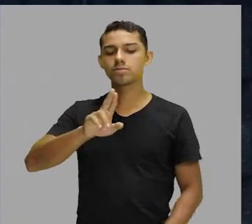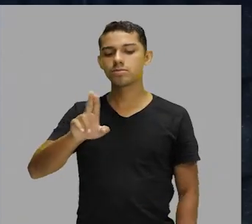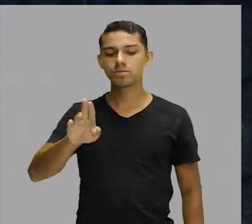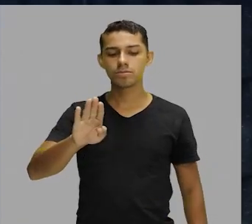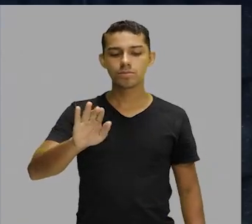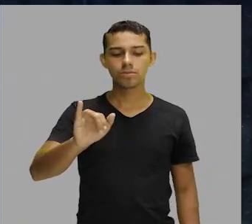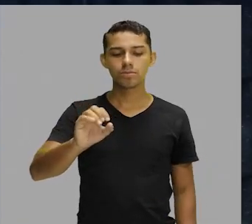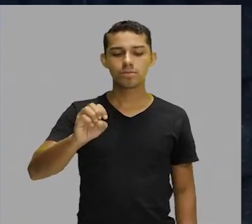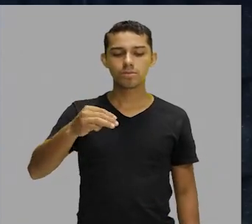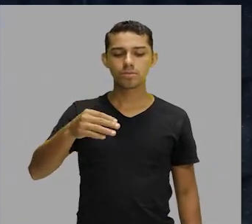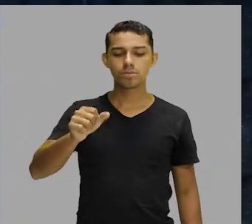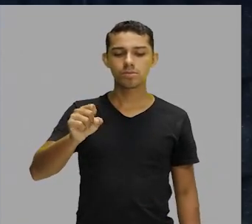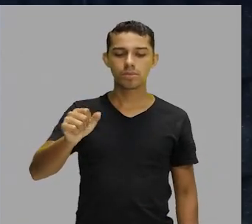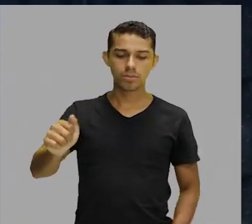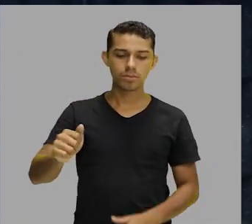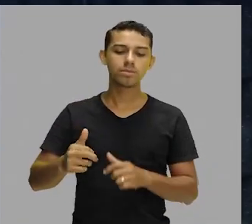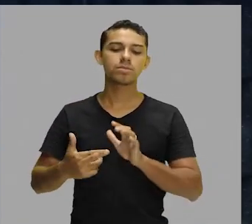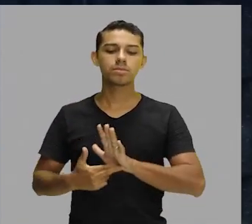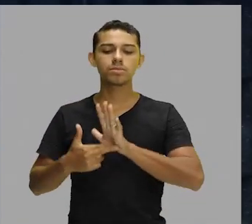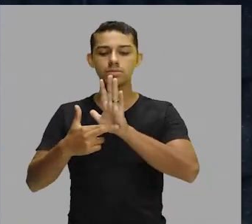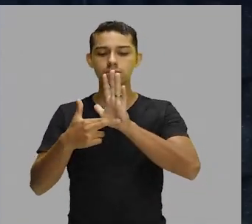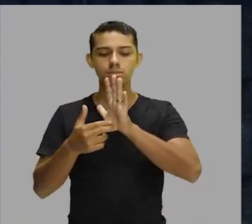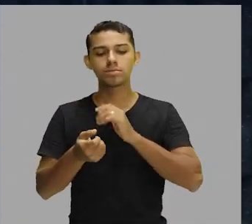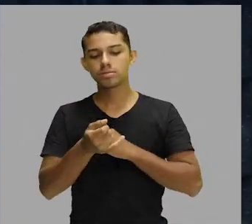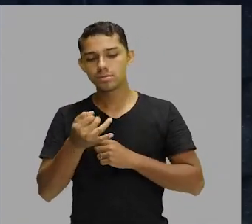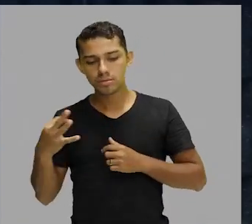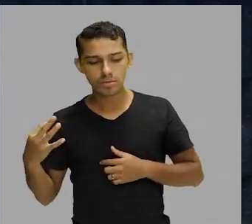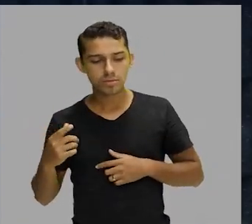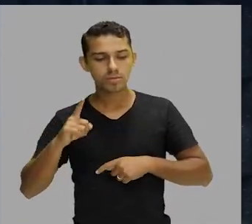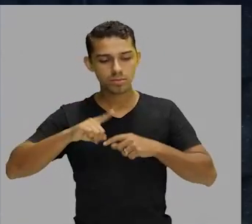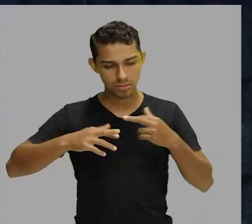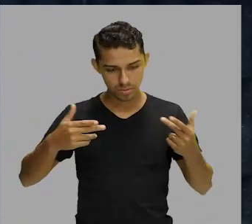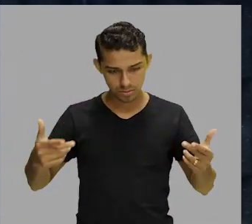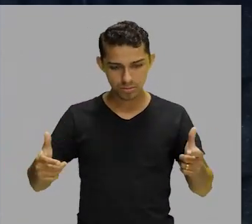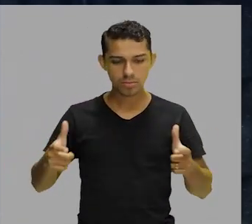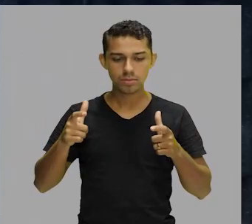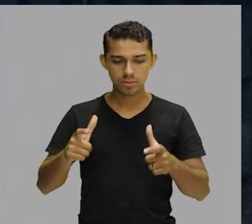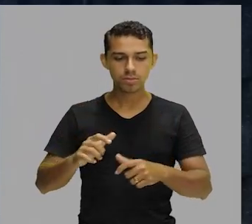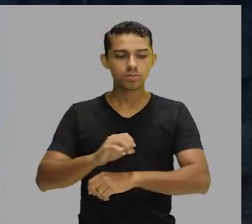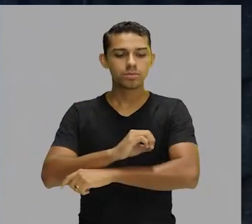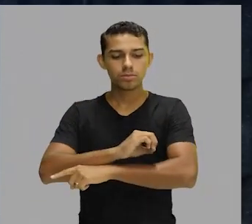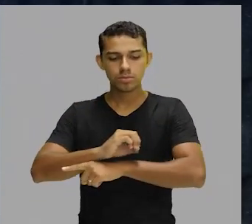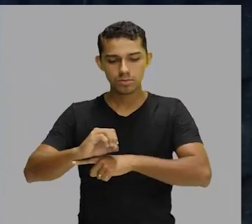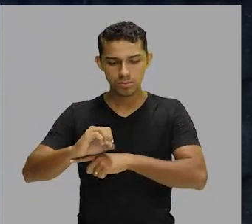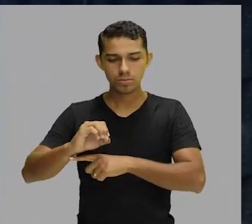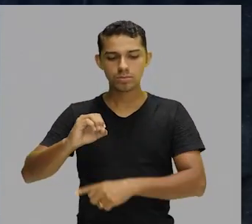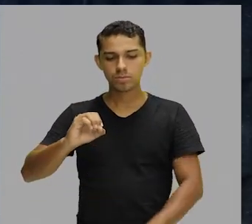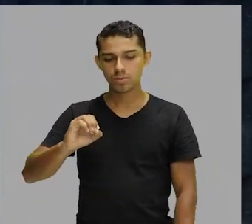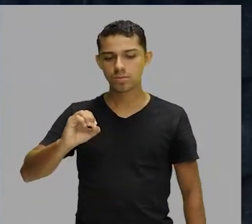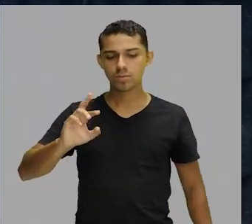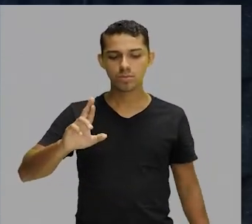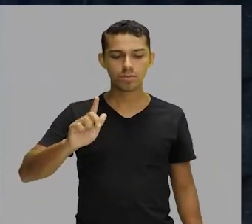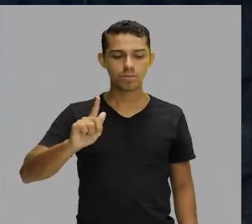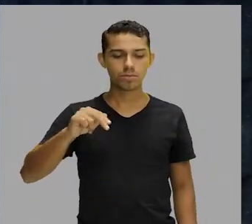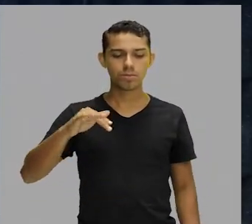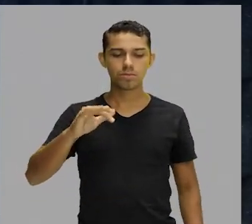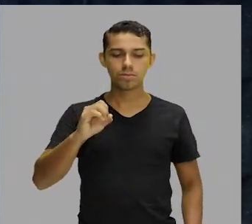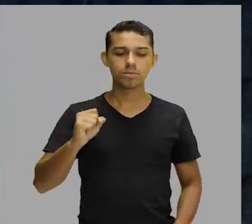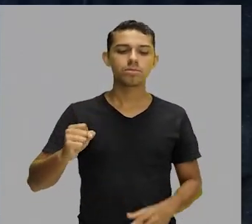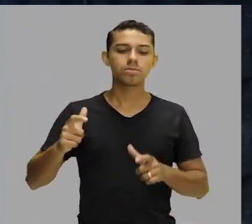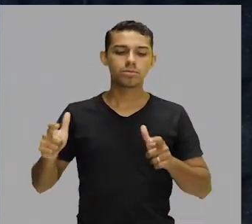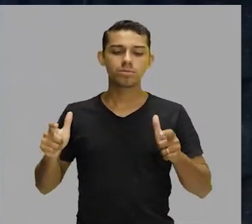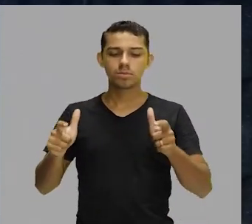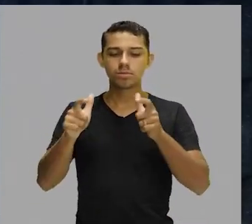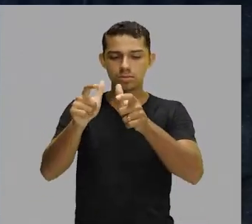representa a quantidade de matéria orgânica encontrada em cada nível trófico. Perfeito. Olha aqui, ó. Uma pirâmide